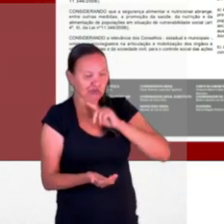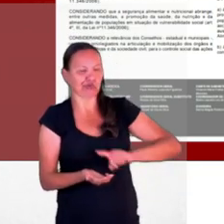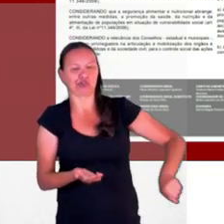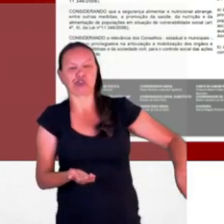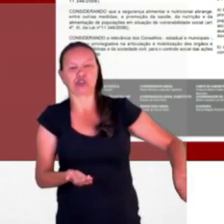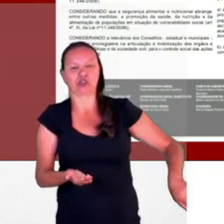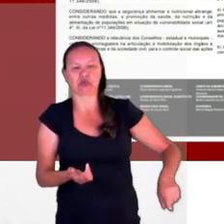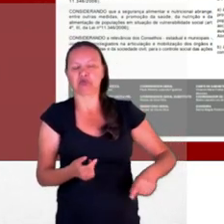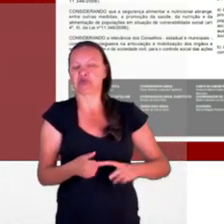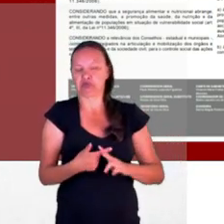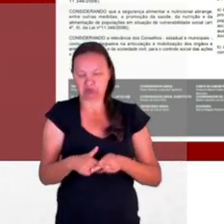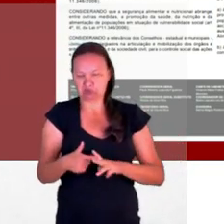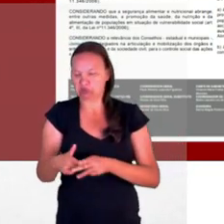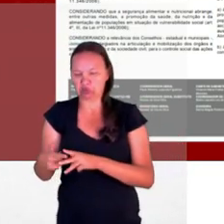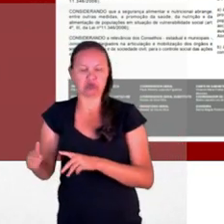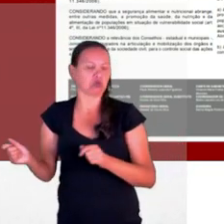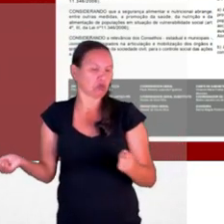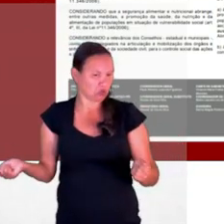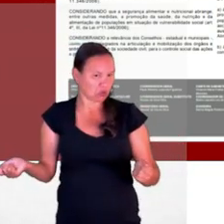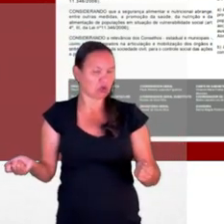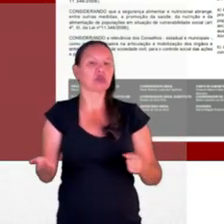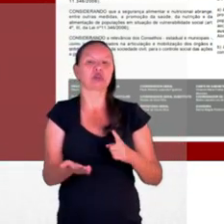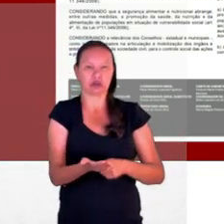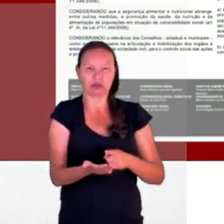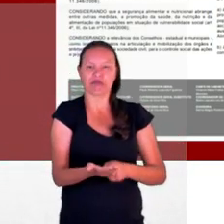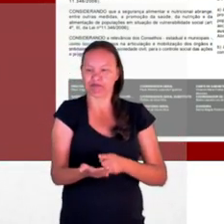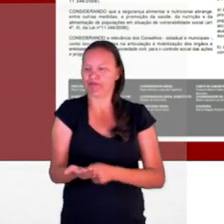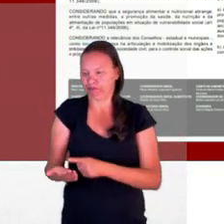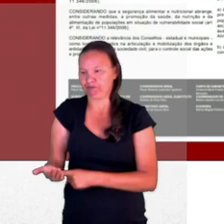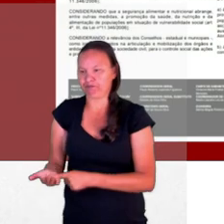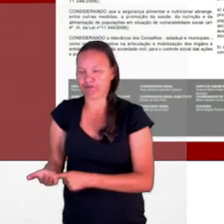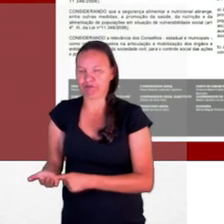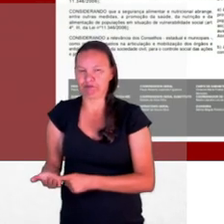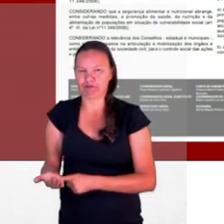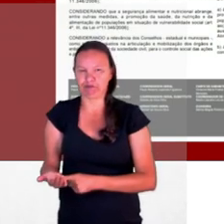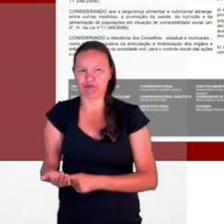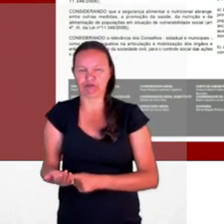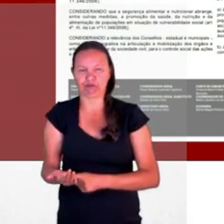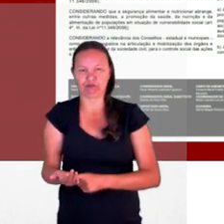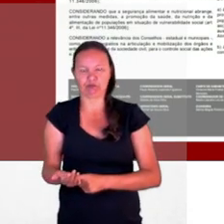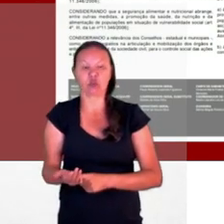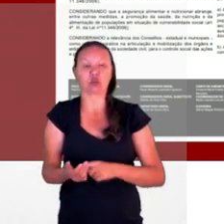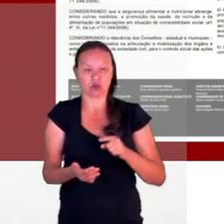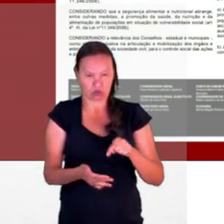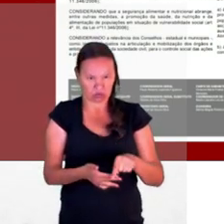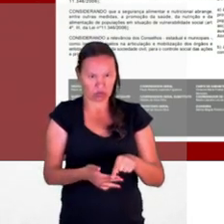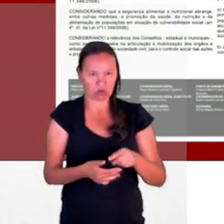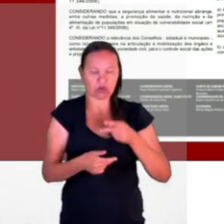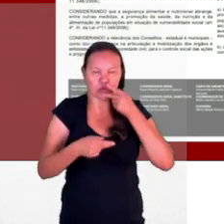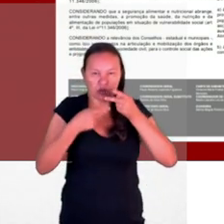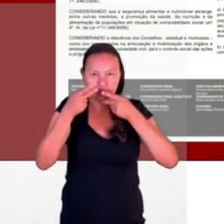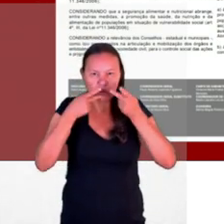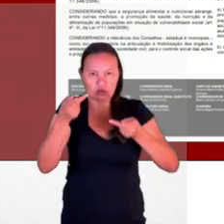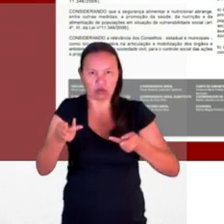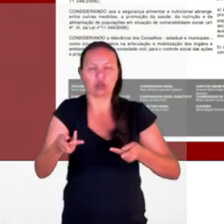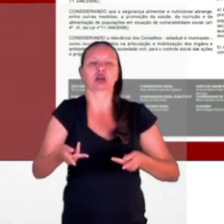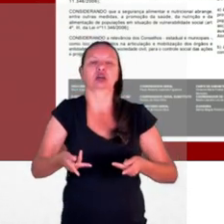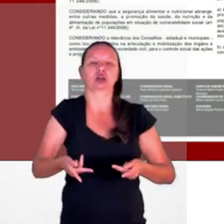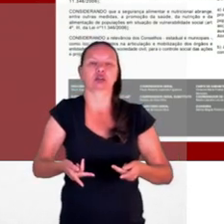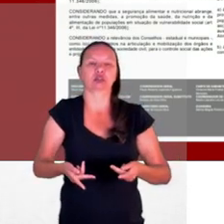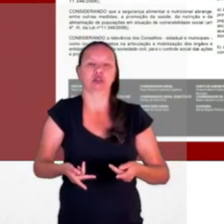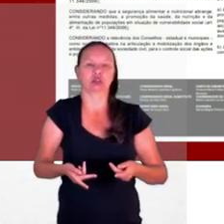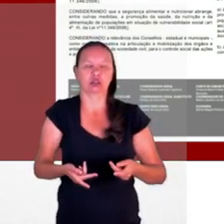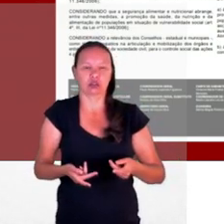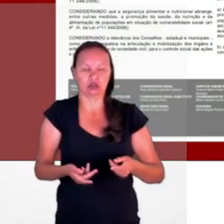não resolver no convencimento eu tenho expectativa eh e aqui obviamente falando eh eh enquanto